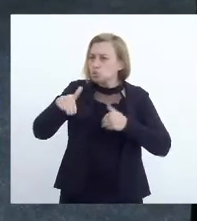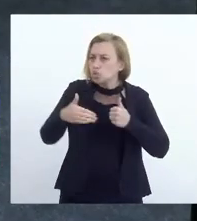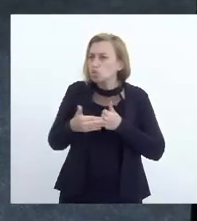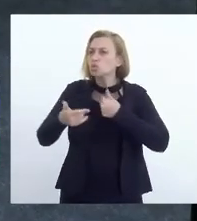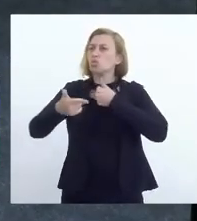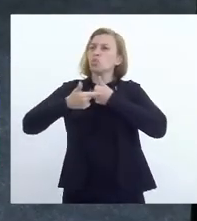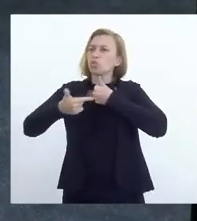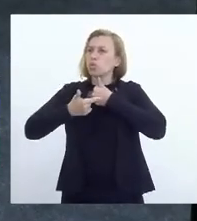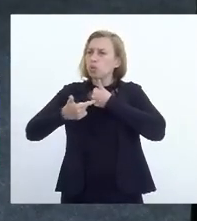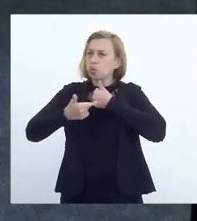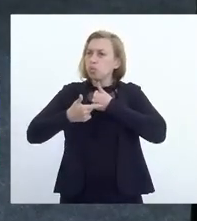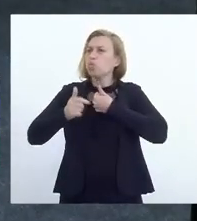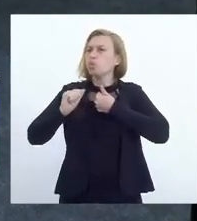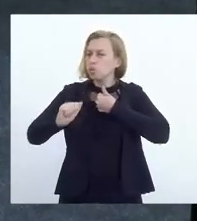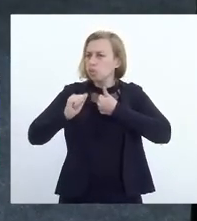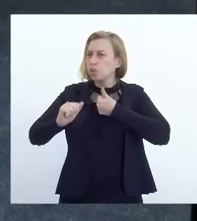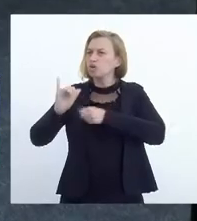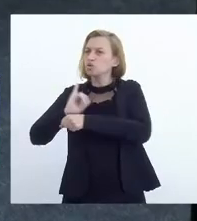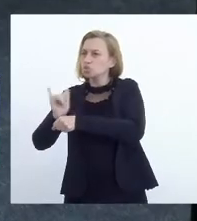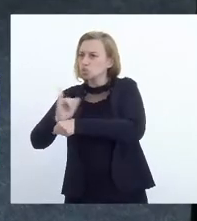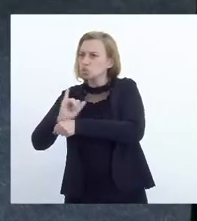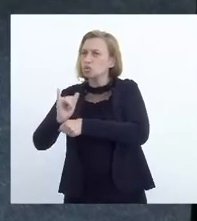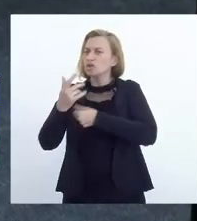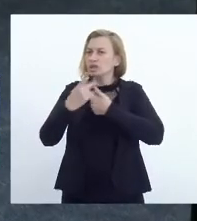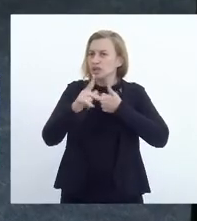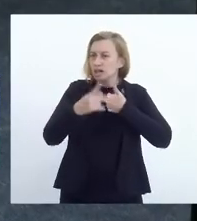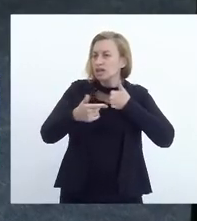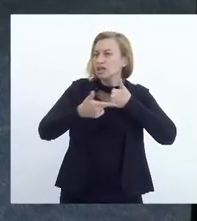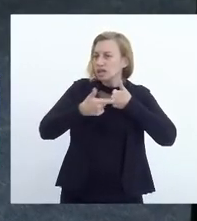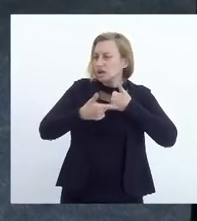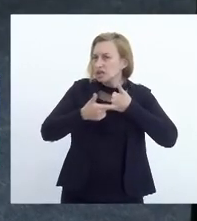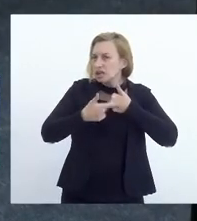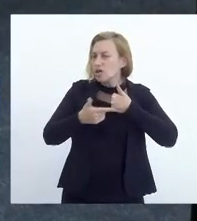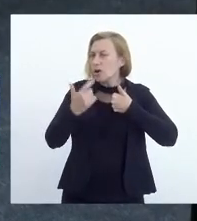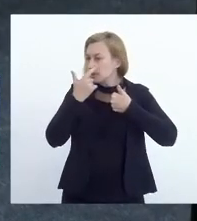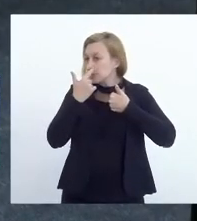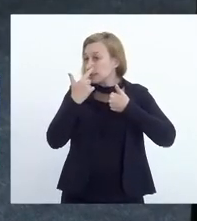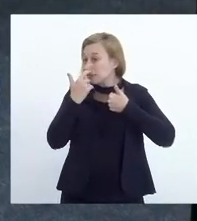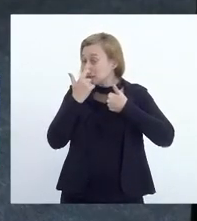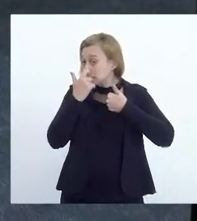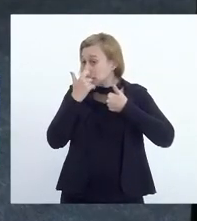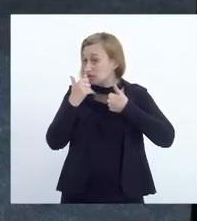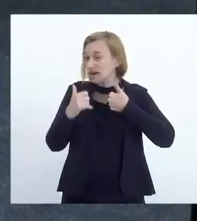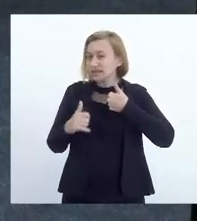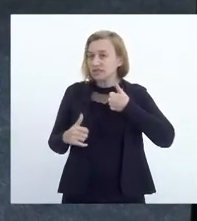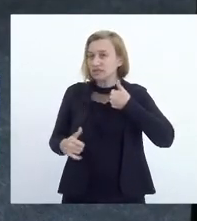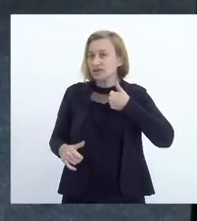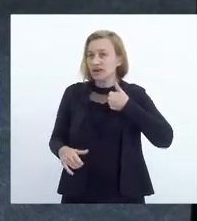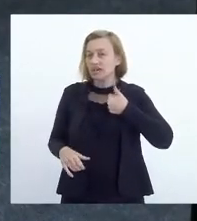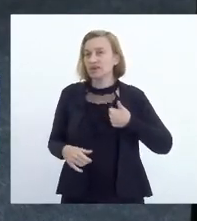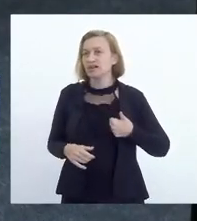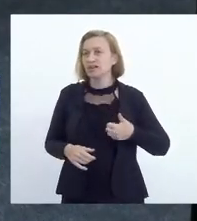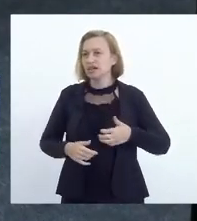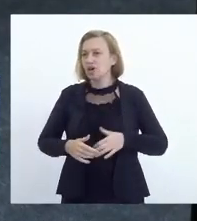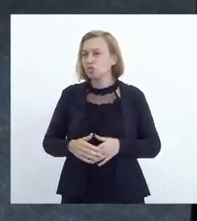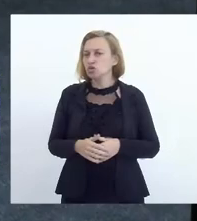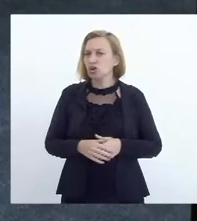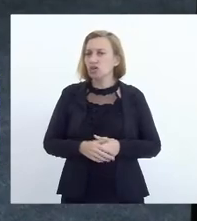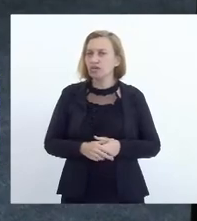inventa aí, ele ganha com isso, porque dá vários likes e aí ele acaba se beneficiando financeiramente. E isso também